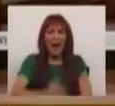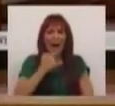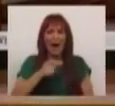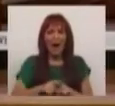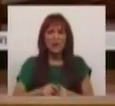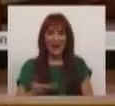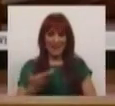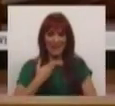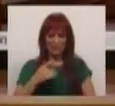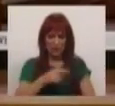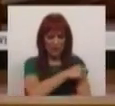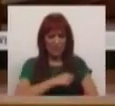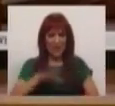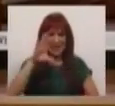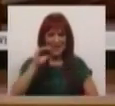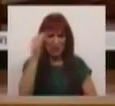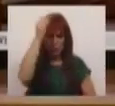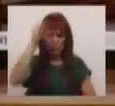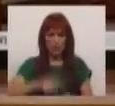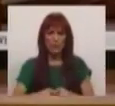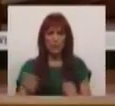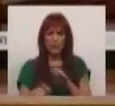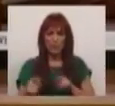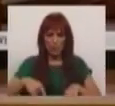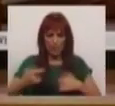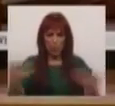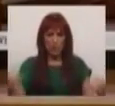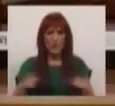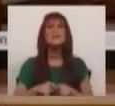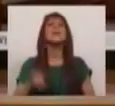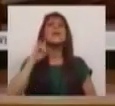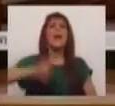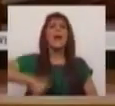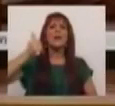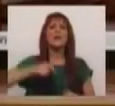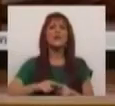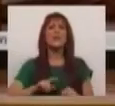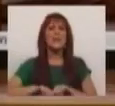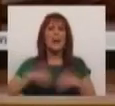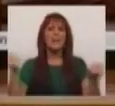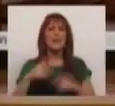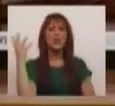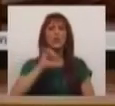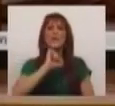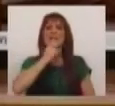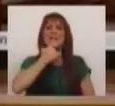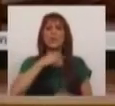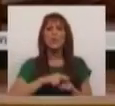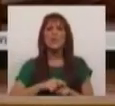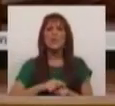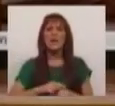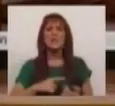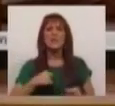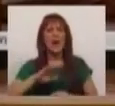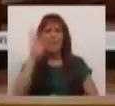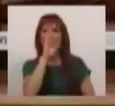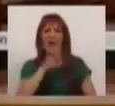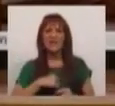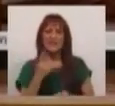às dívidas que representem 10% dos fundos próprios e é essencial para quebrar a cultura de secretismo e incentivar